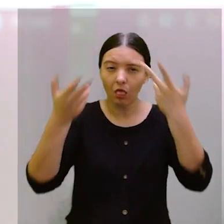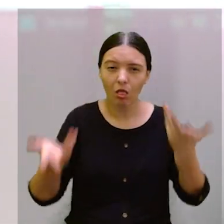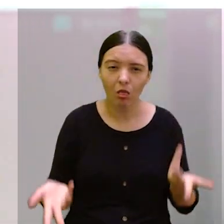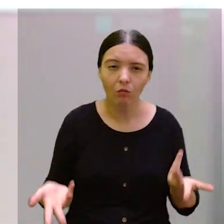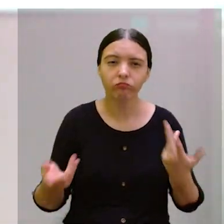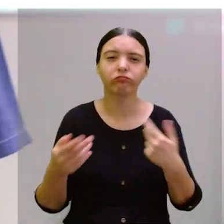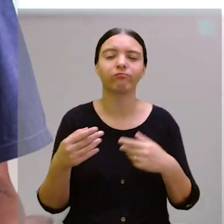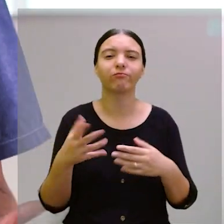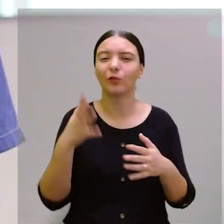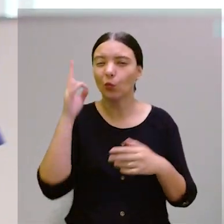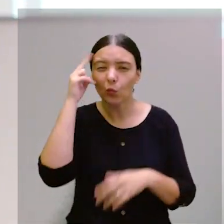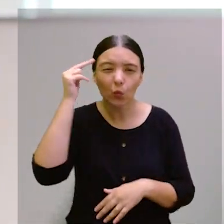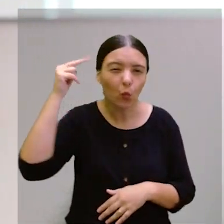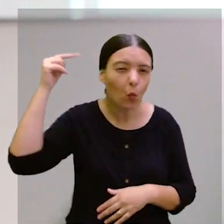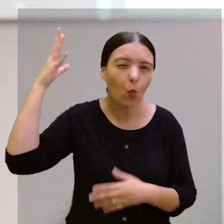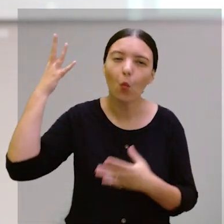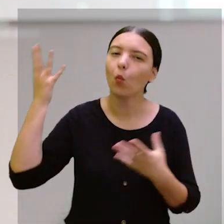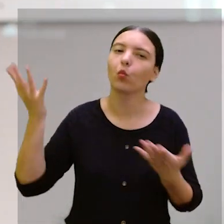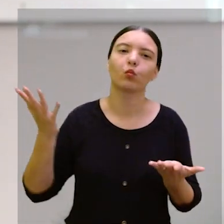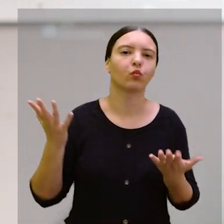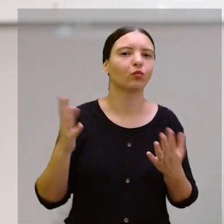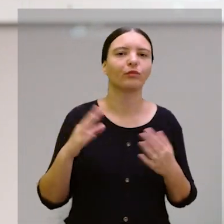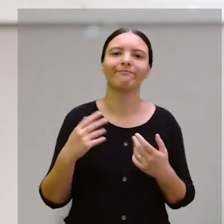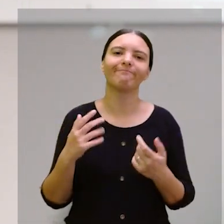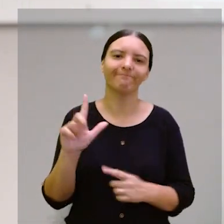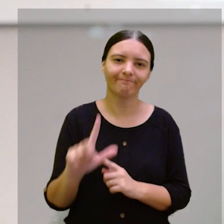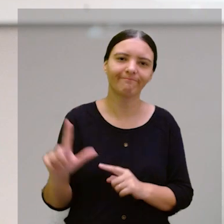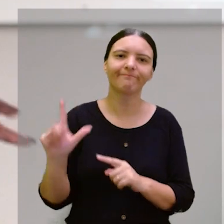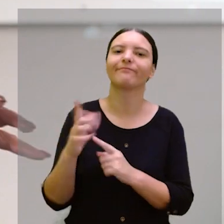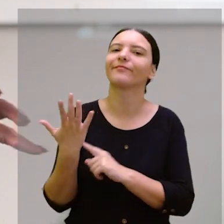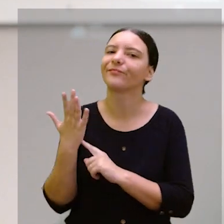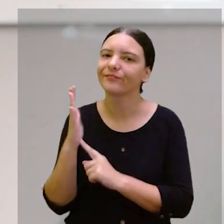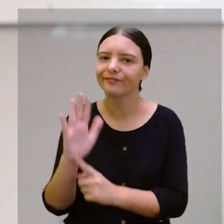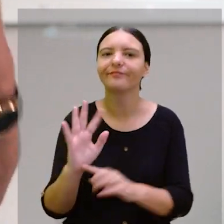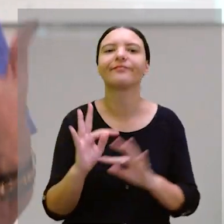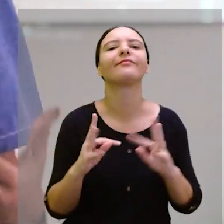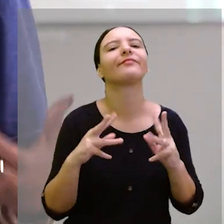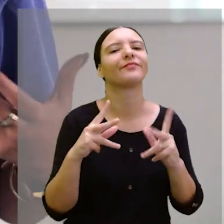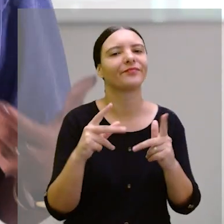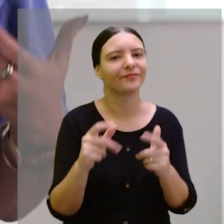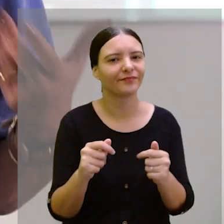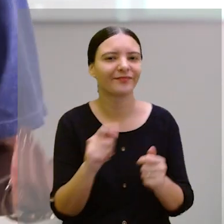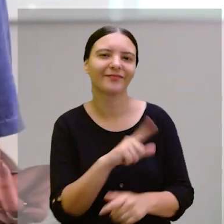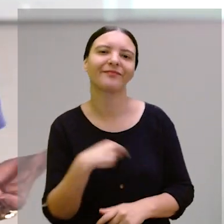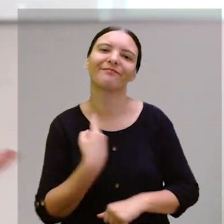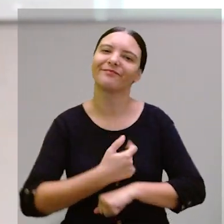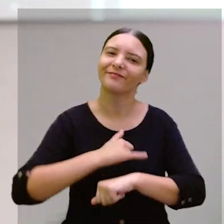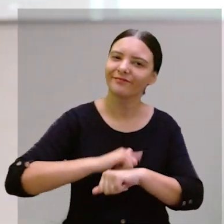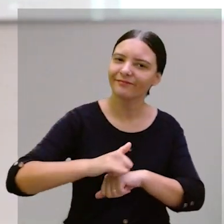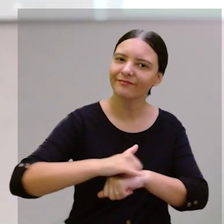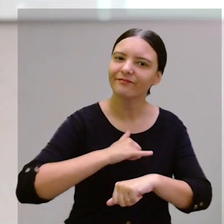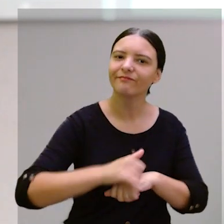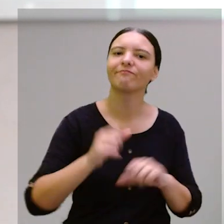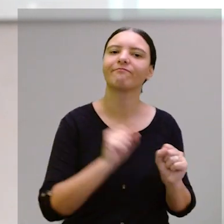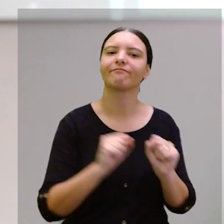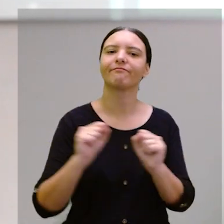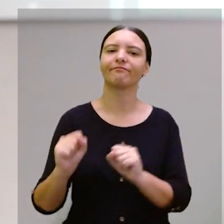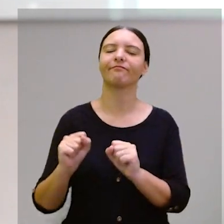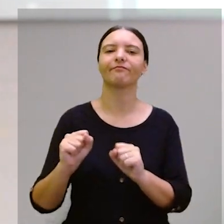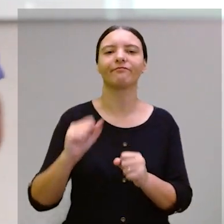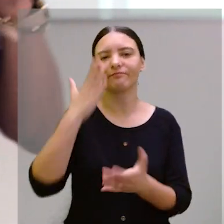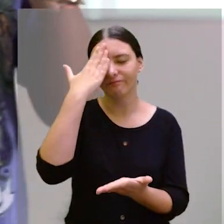frustrações, os nossos sonhos gigantescos. E a literatura espelha tudo isso e nos dá ferramentas e potencial